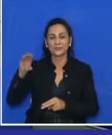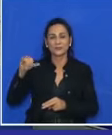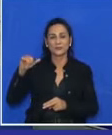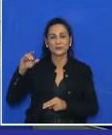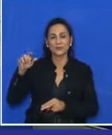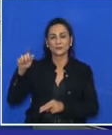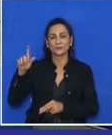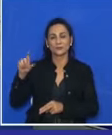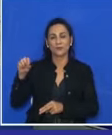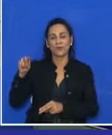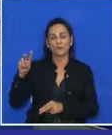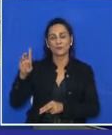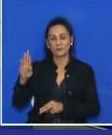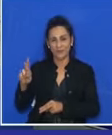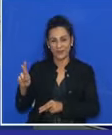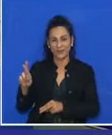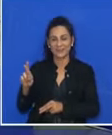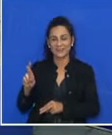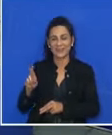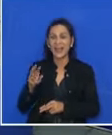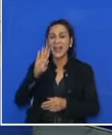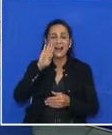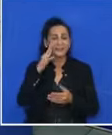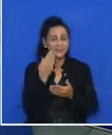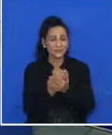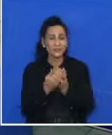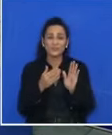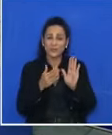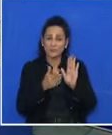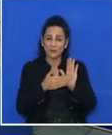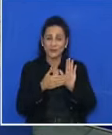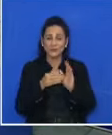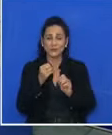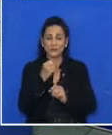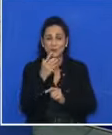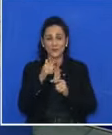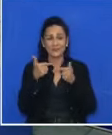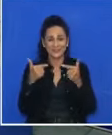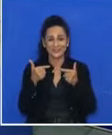loterias.caixa.gov.br. Acredite, aposte e boa sorte!